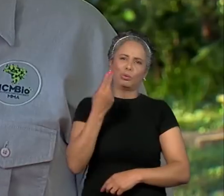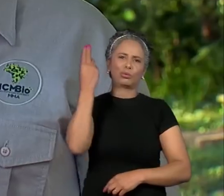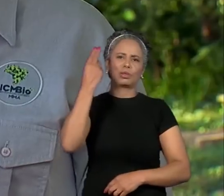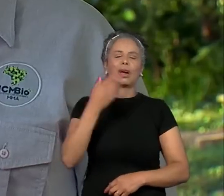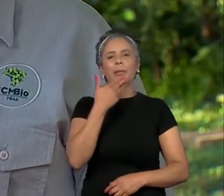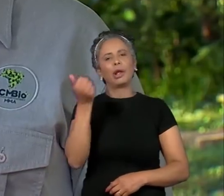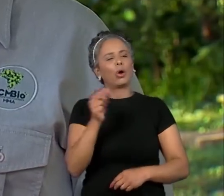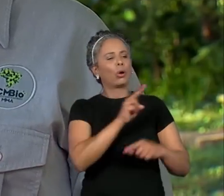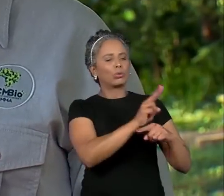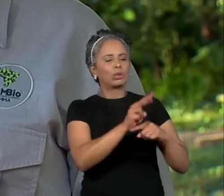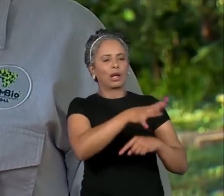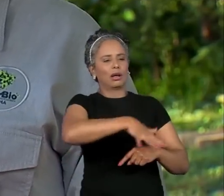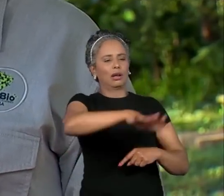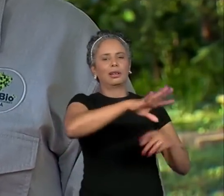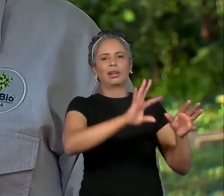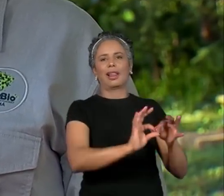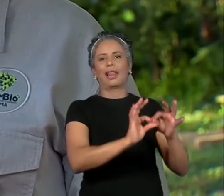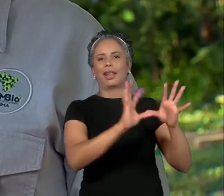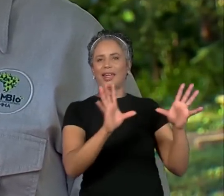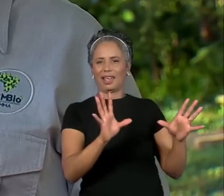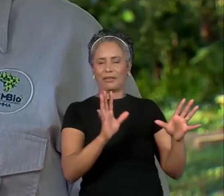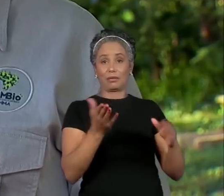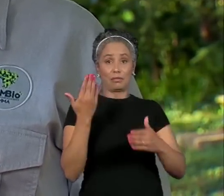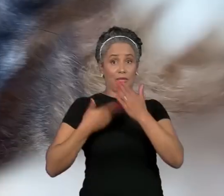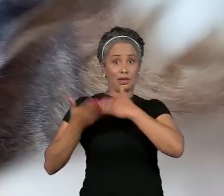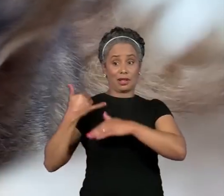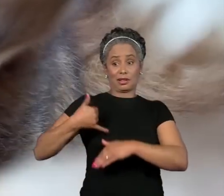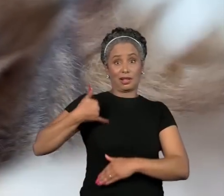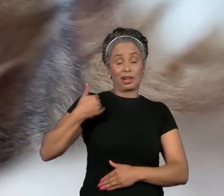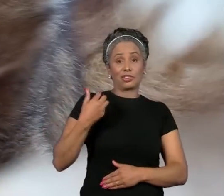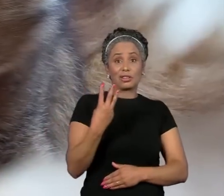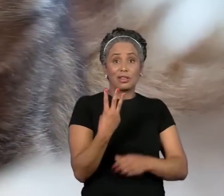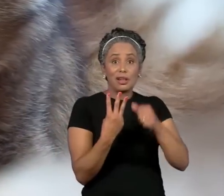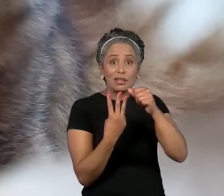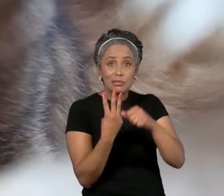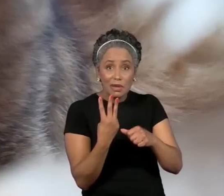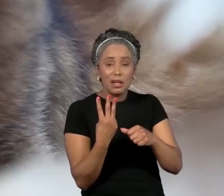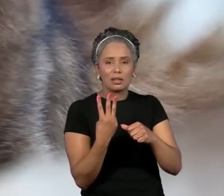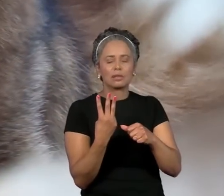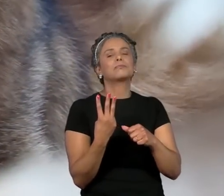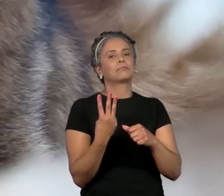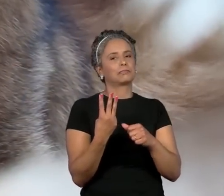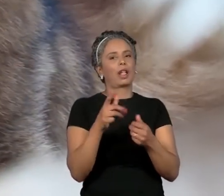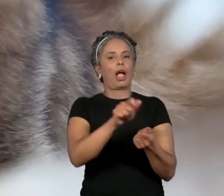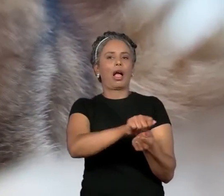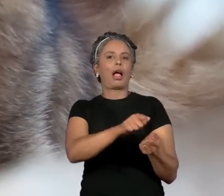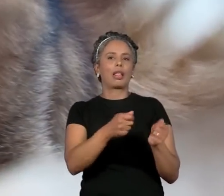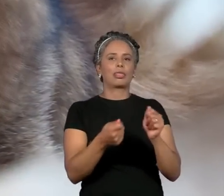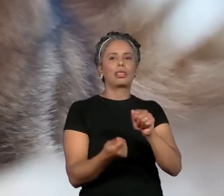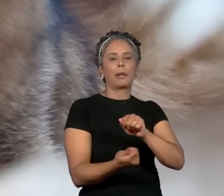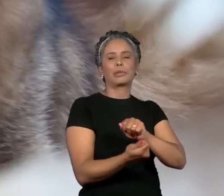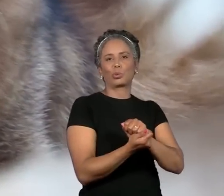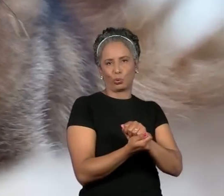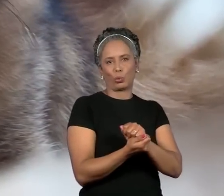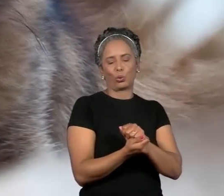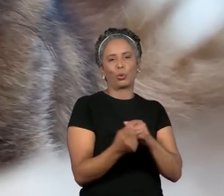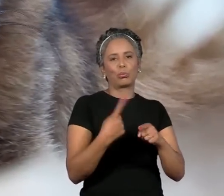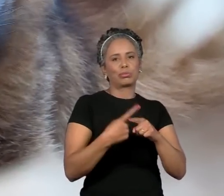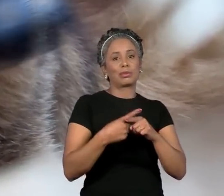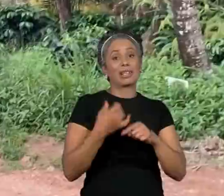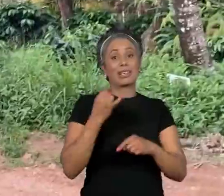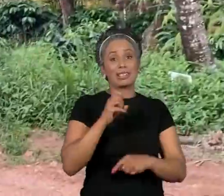mãe. Ele tinha em torno de 3 meses de idade e aí a gente teve que fazer as vezes dos pais, né? De ensinar as